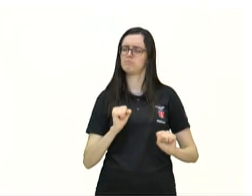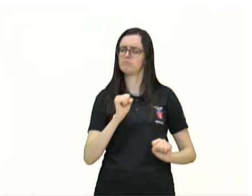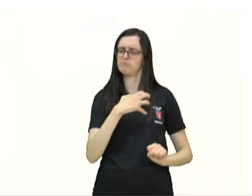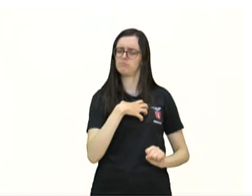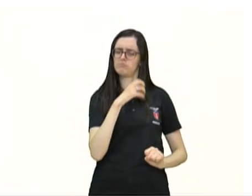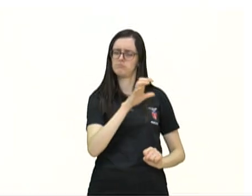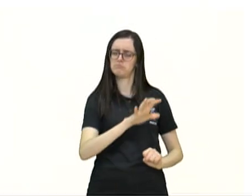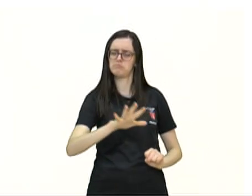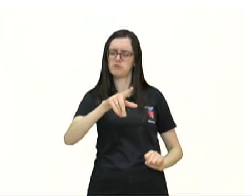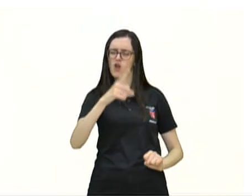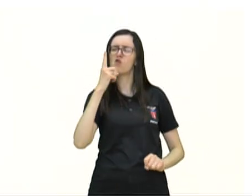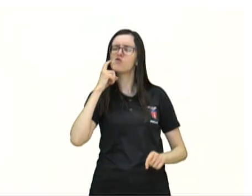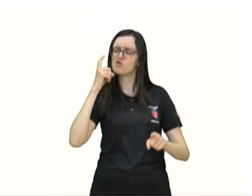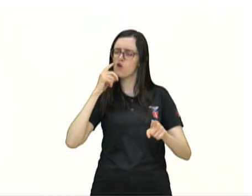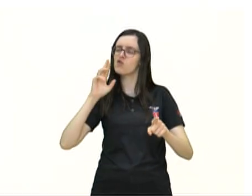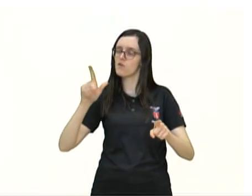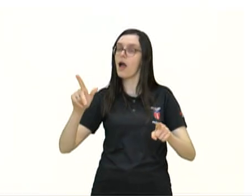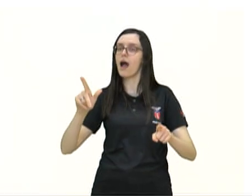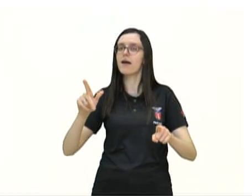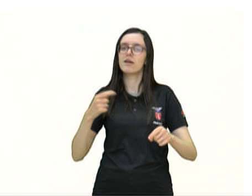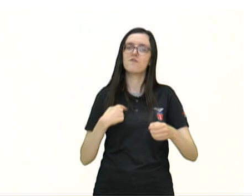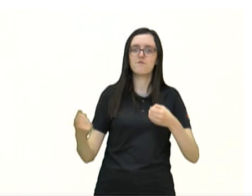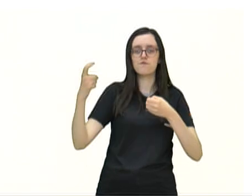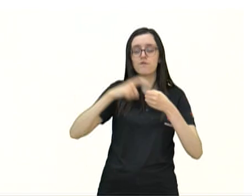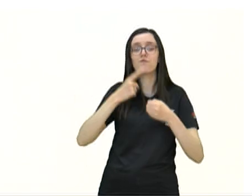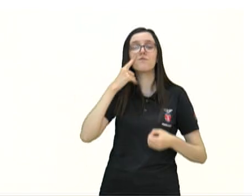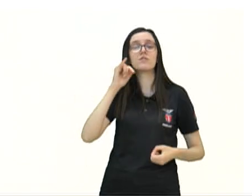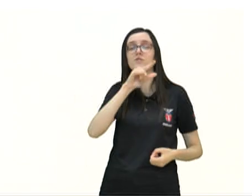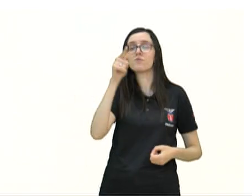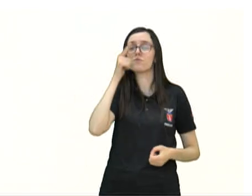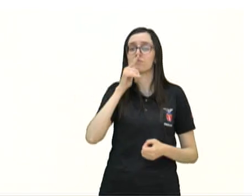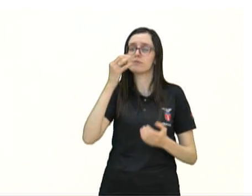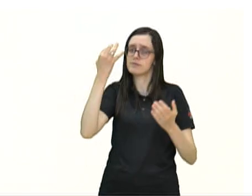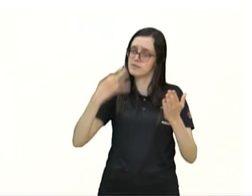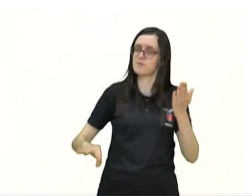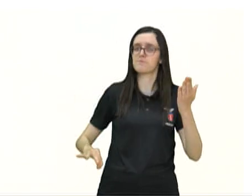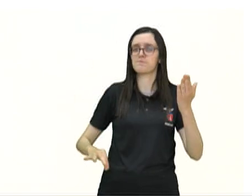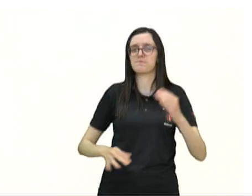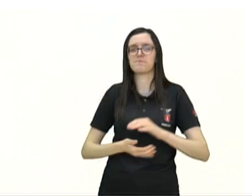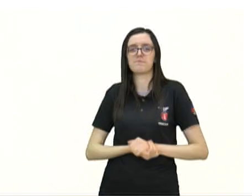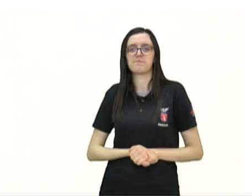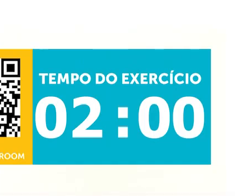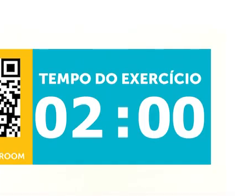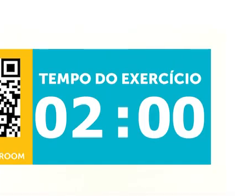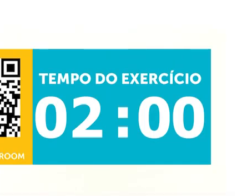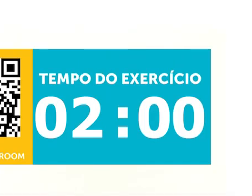ter outros sons e eu volto para ver se vocês conseguiram acertar.